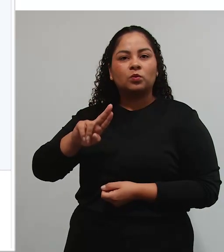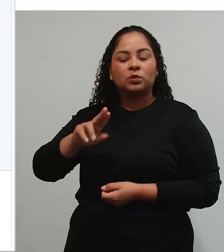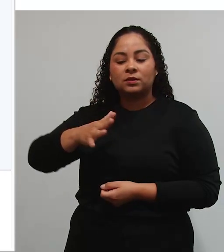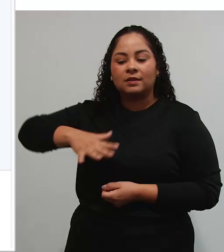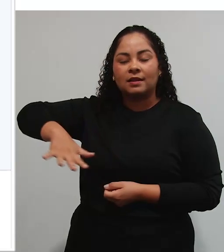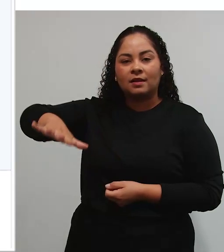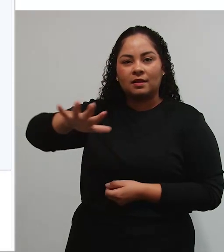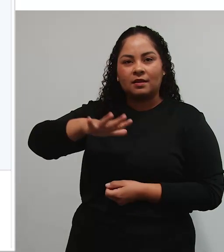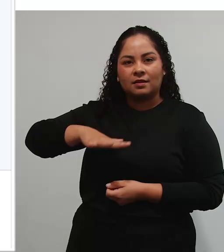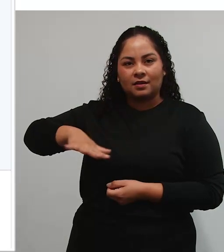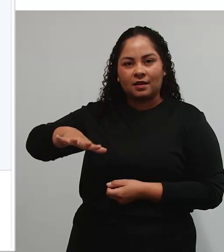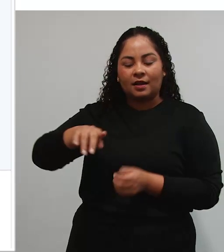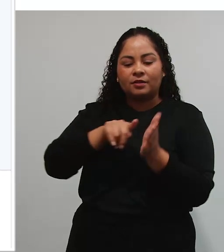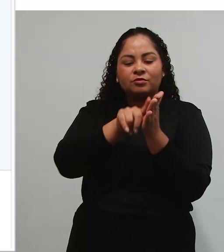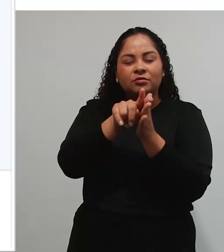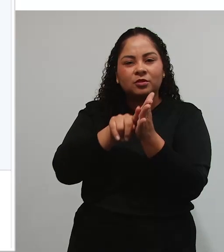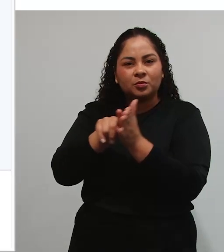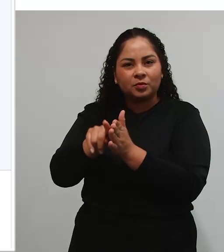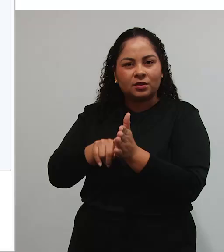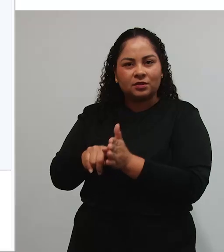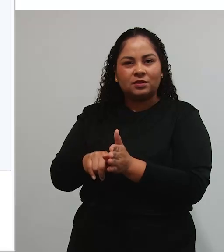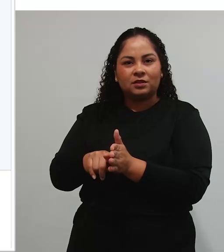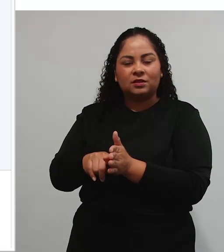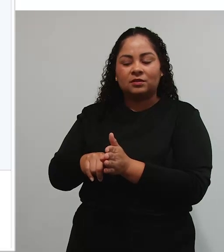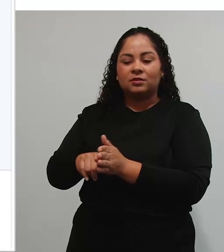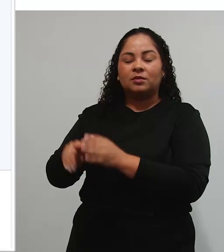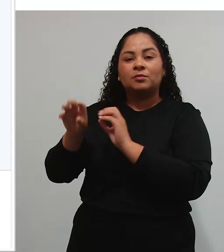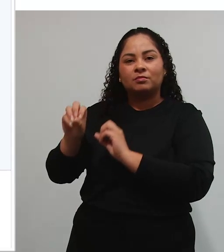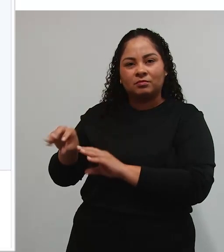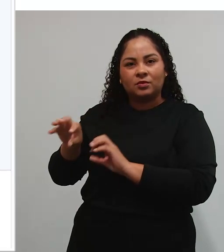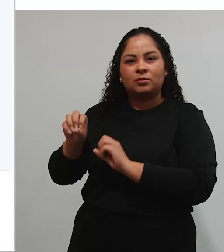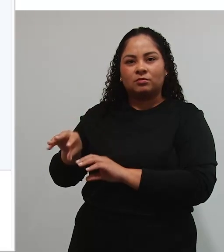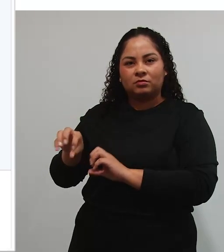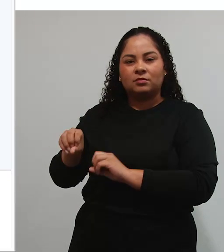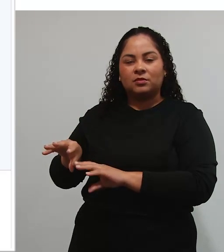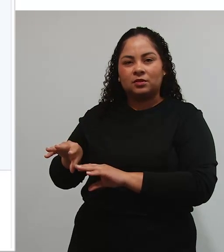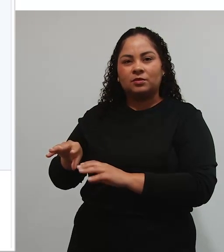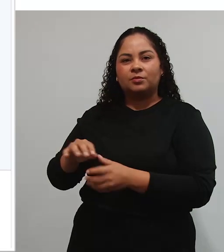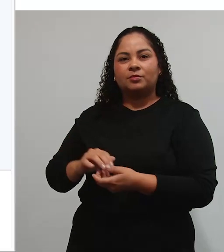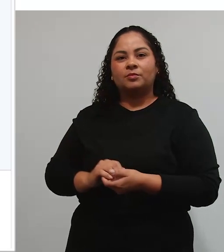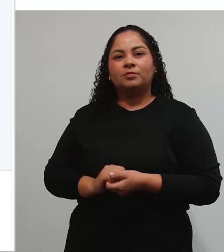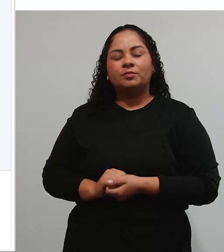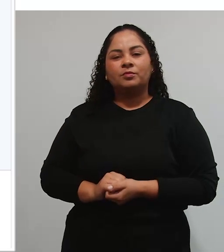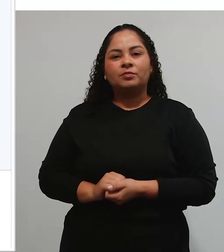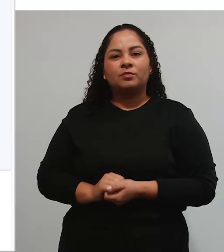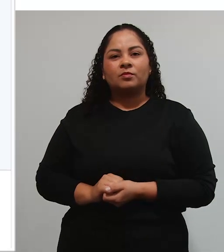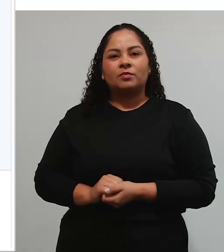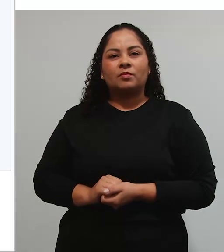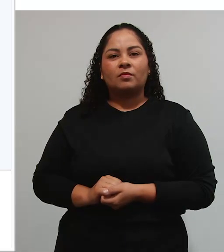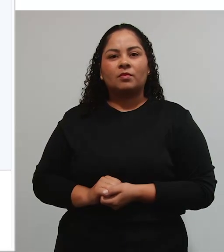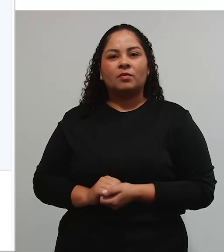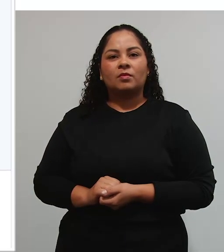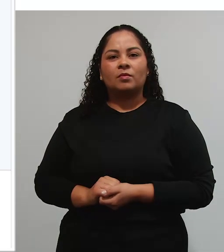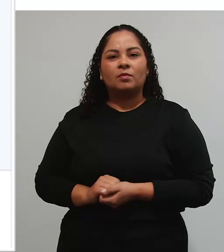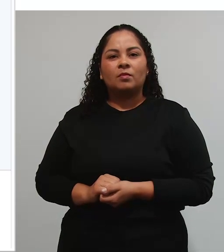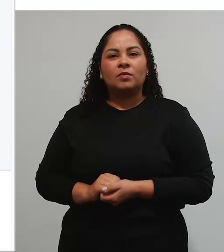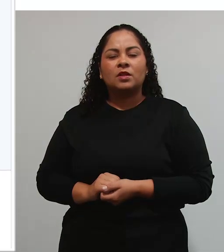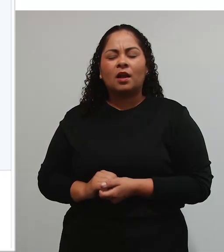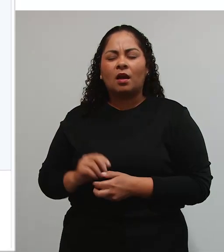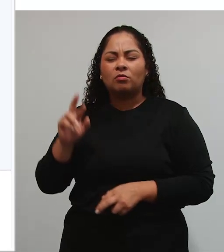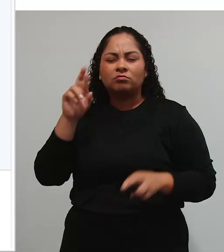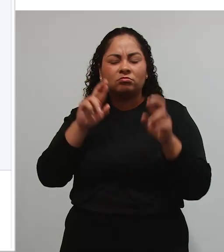da educação. Abstrações sociais como educação são bem mais compreendidas por meio das experiências dos